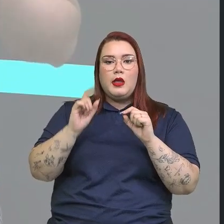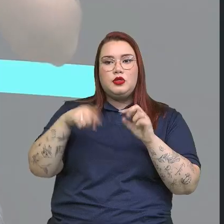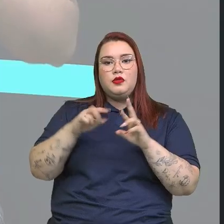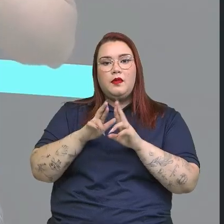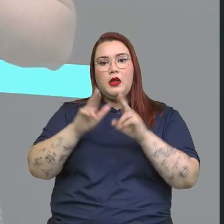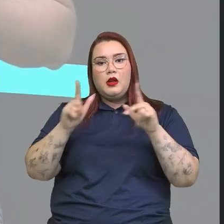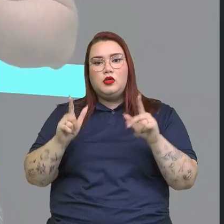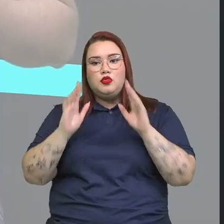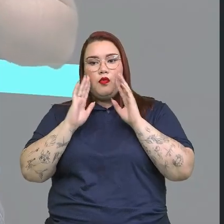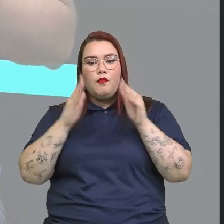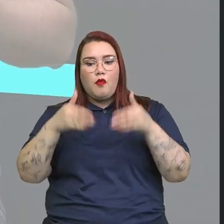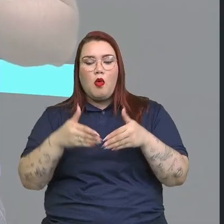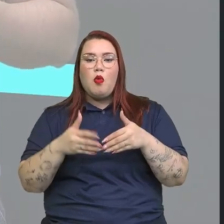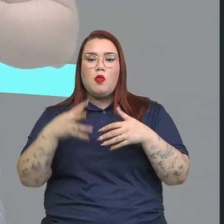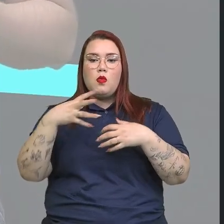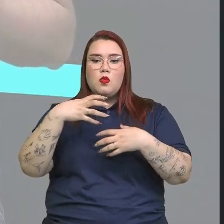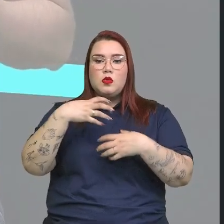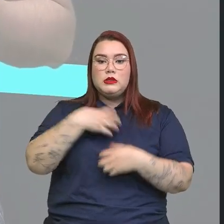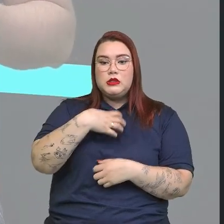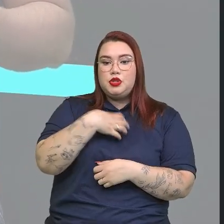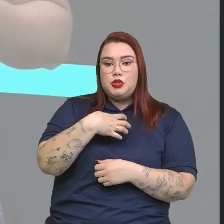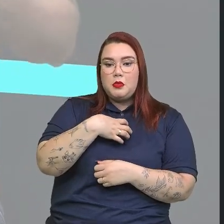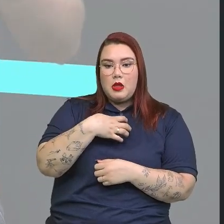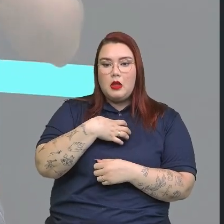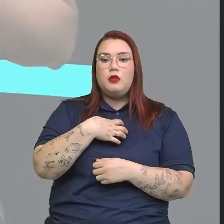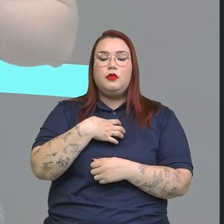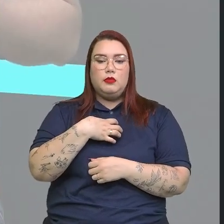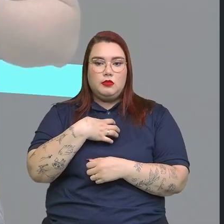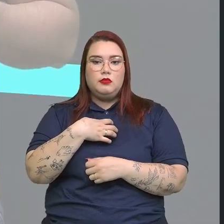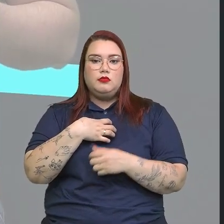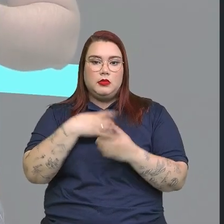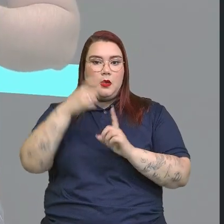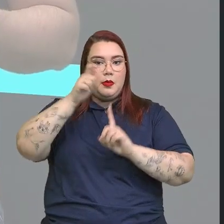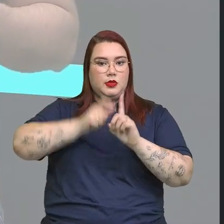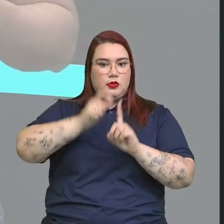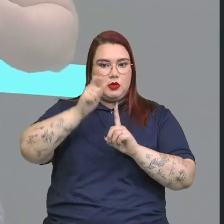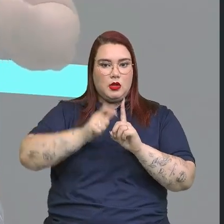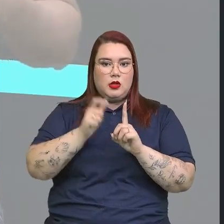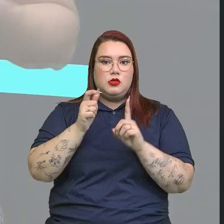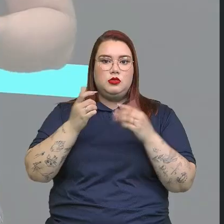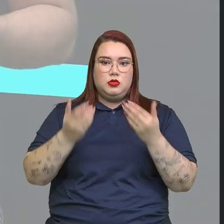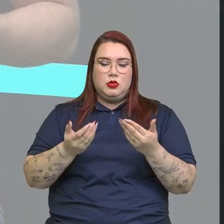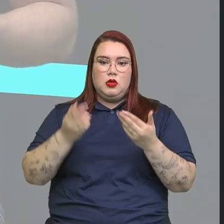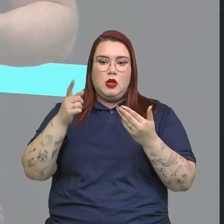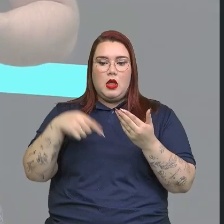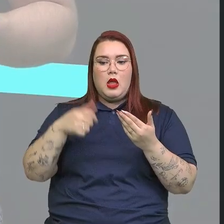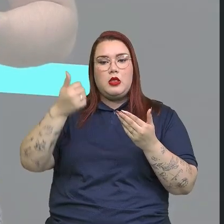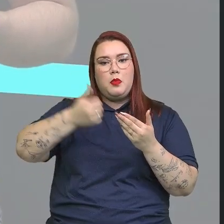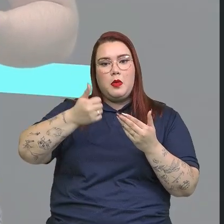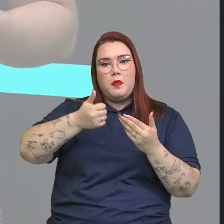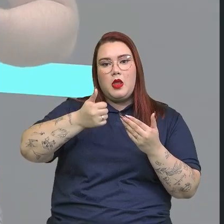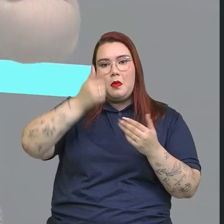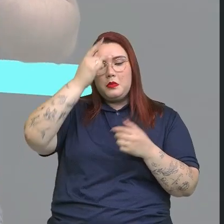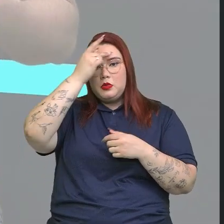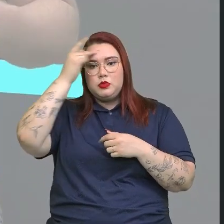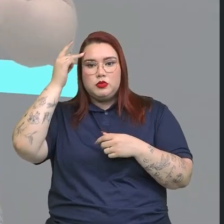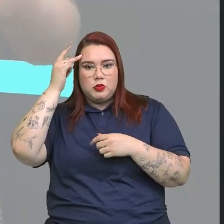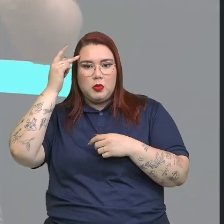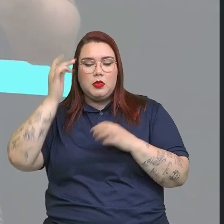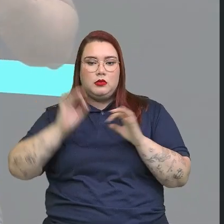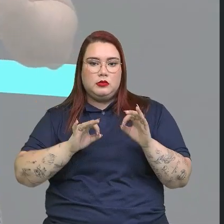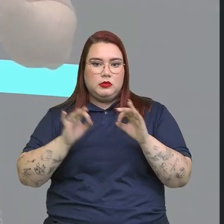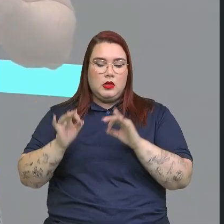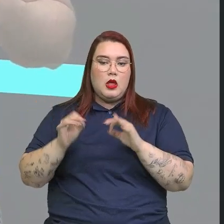voltada para os sentimentos e impressões das personagens, que em geral são construídas em primeira pessoa, certo? Então, é o